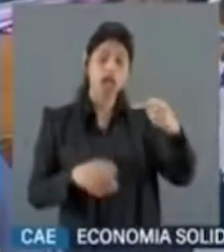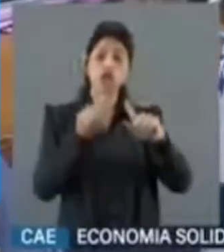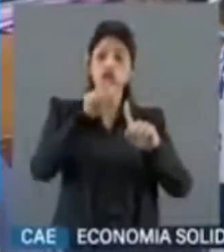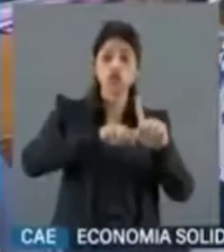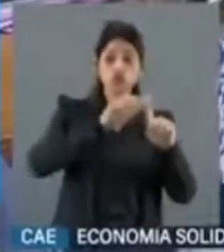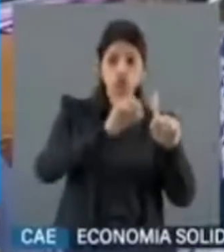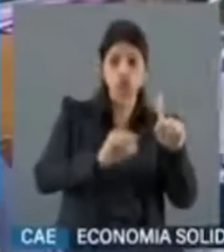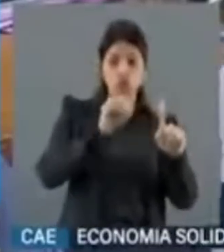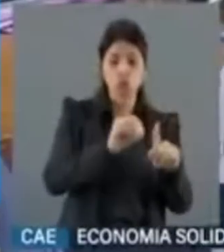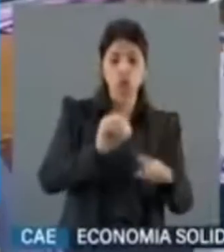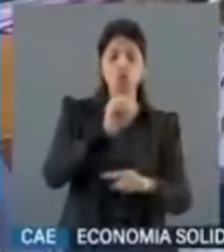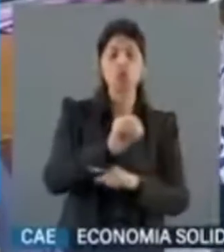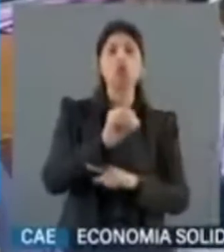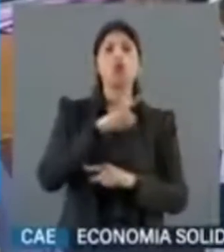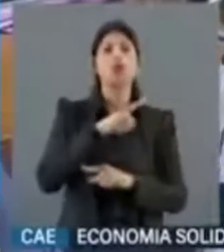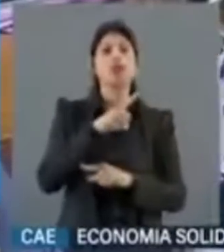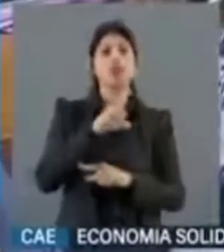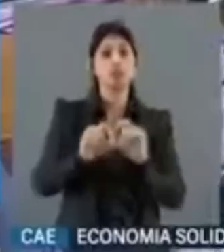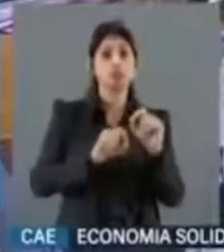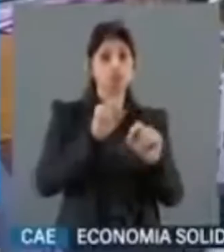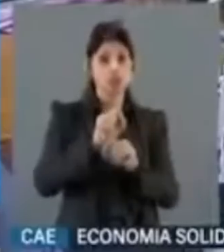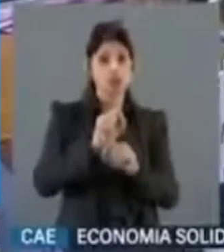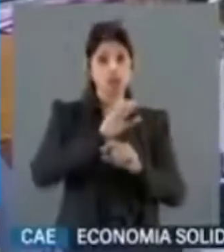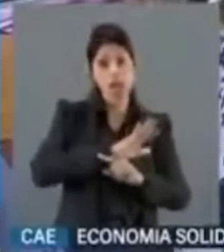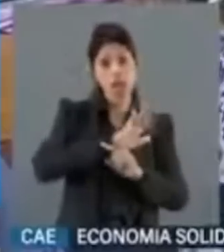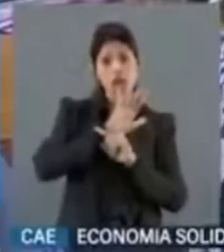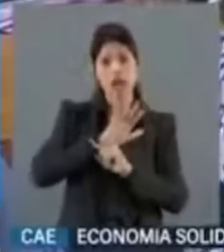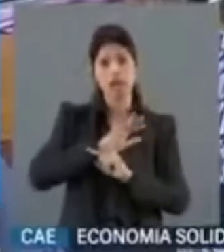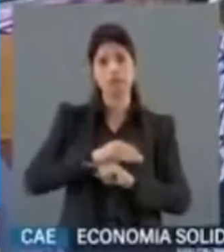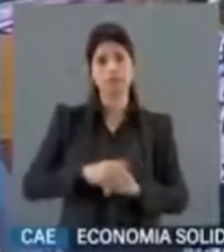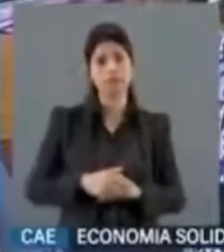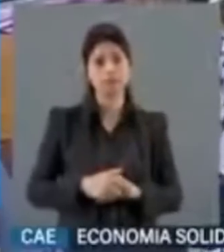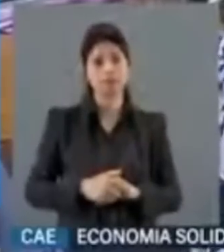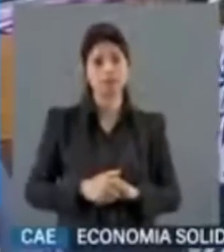foi entre os ajudantes lá os